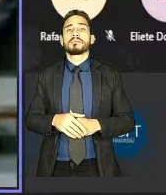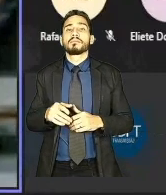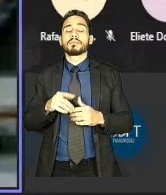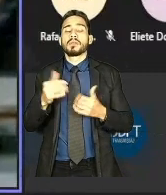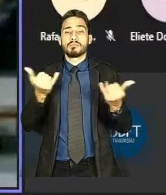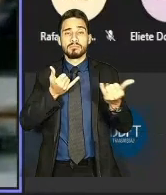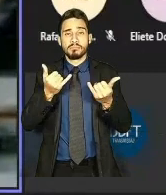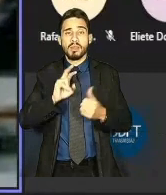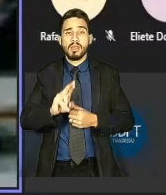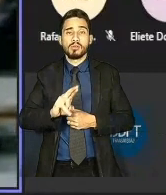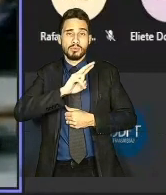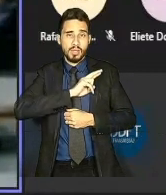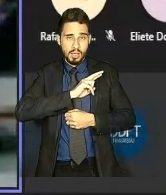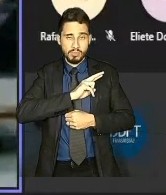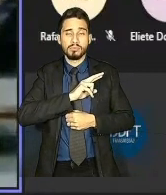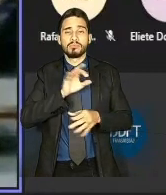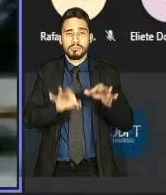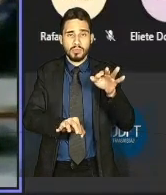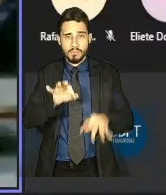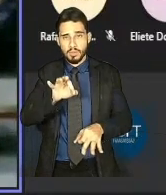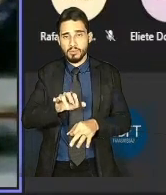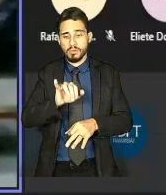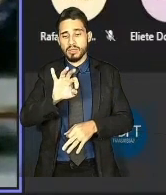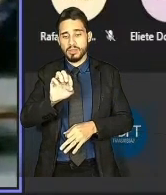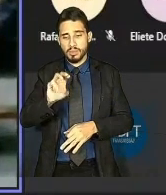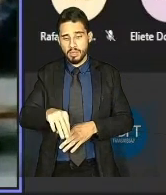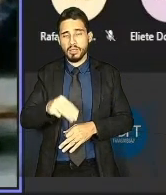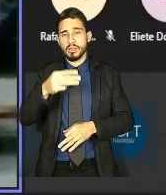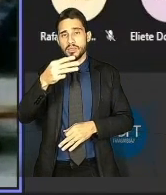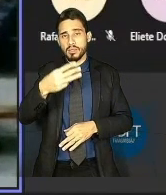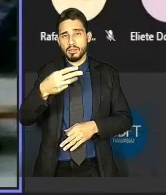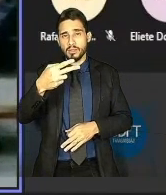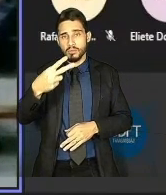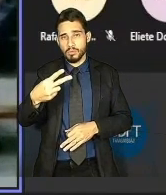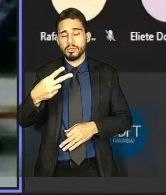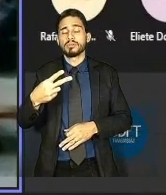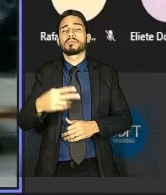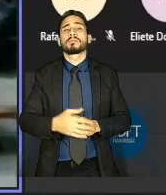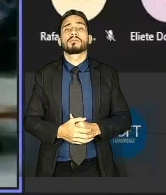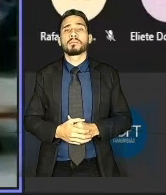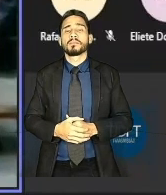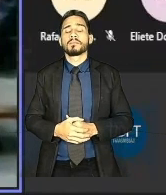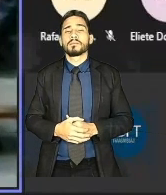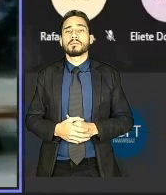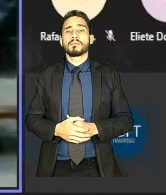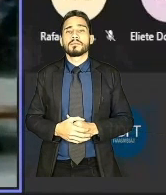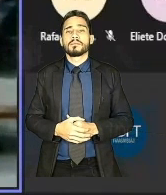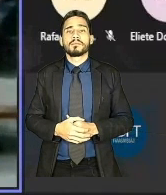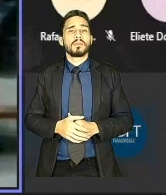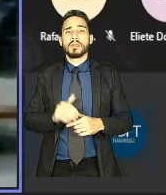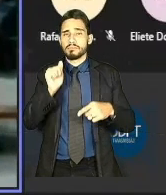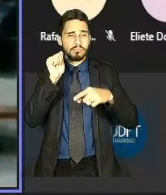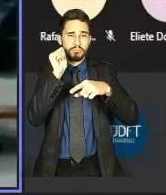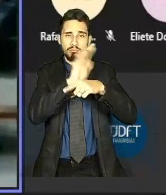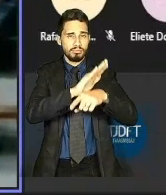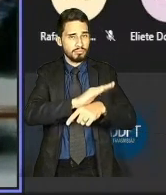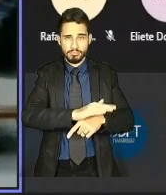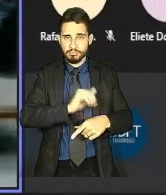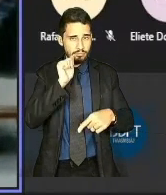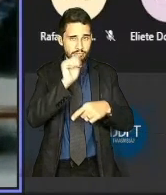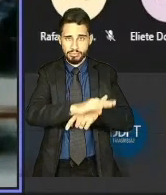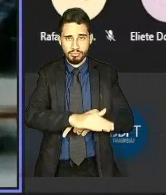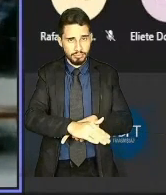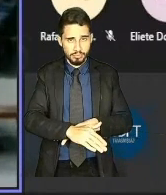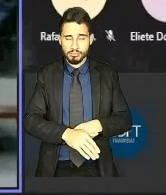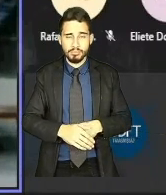Anuncio, então, o resultado do julgamento do item 32 da pauta. Desprovimento